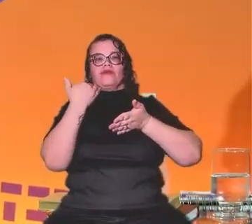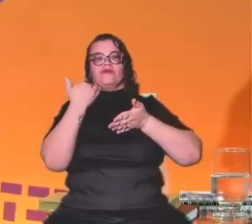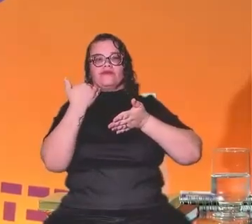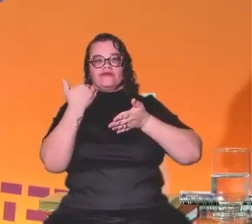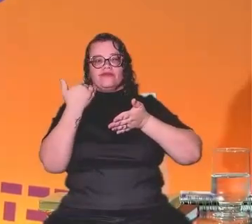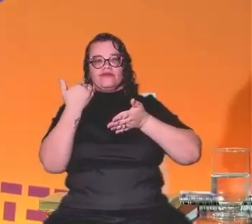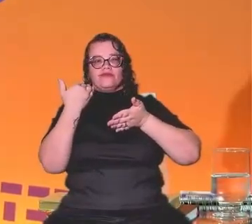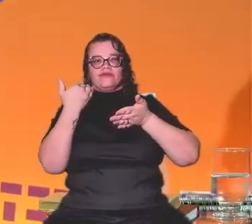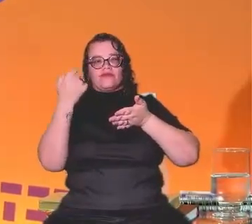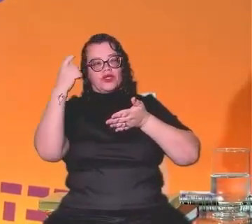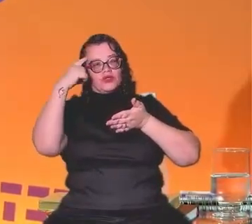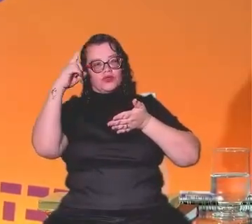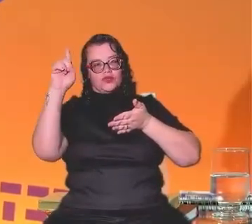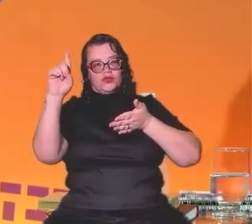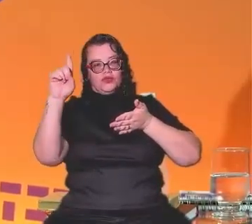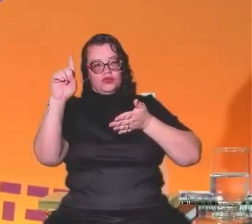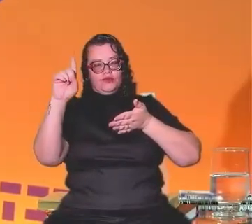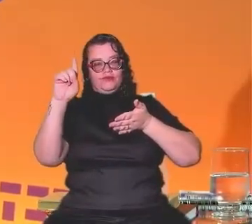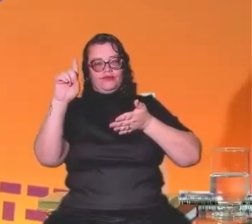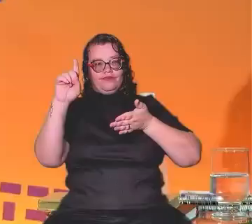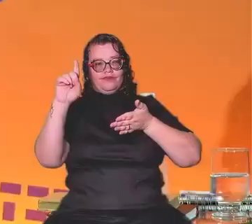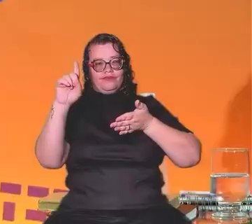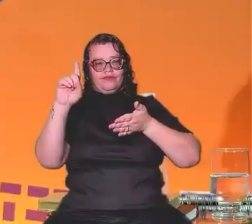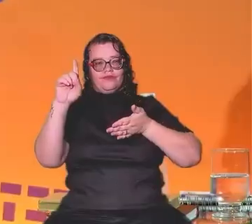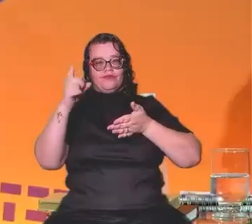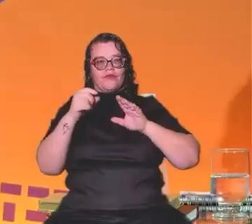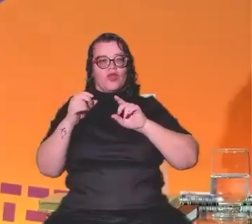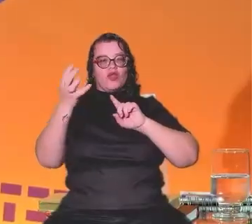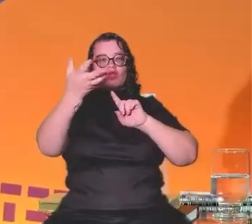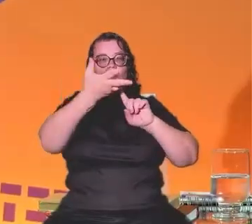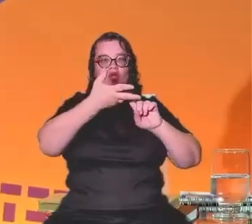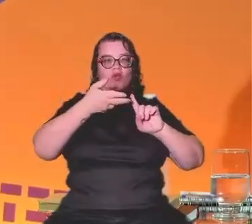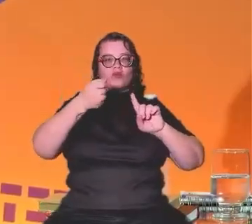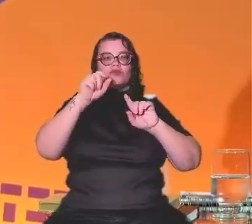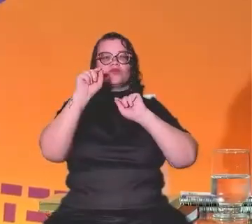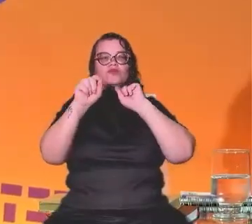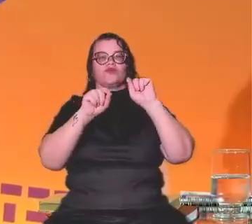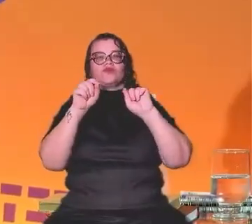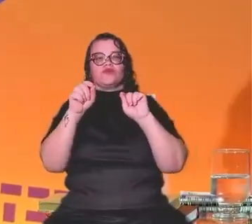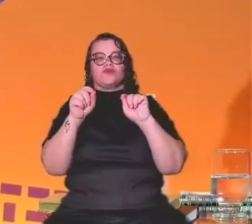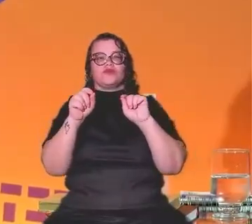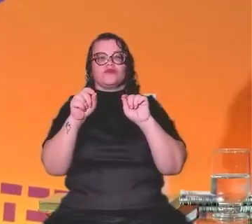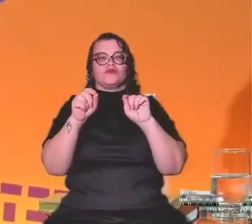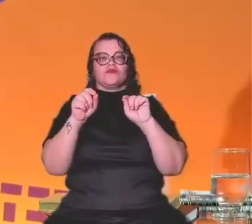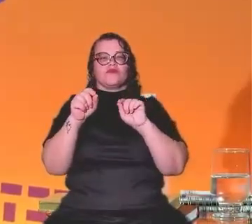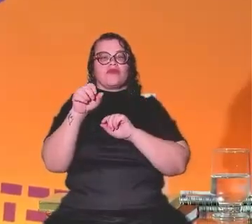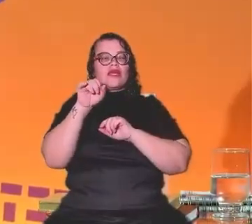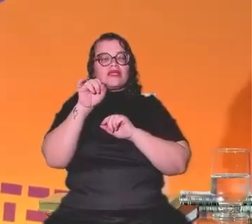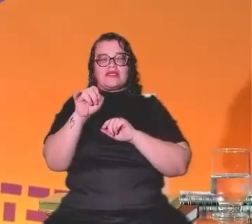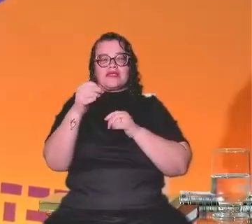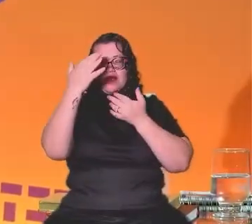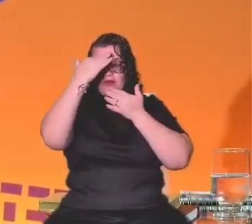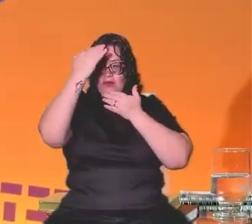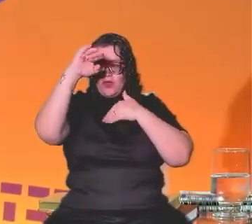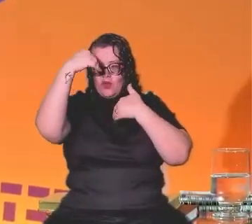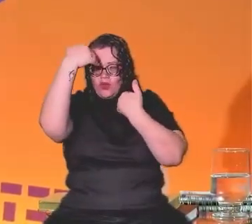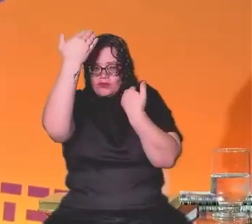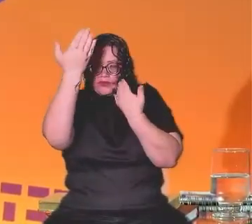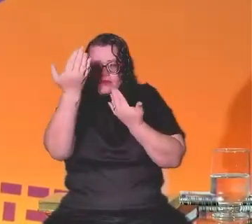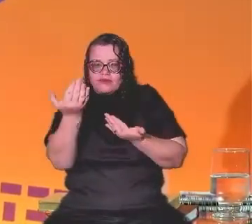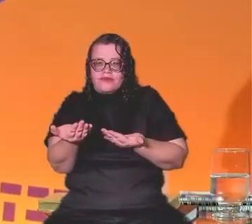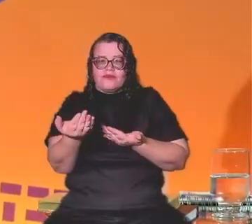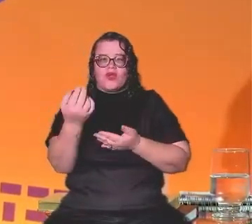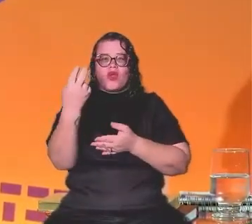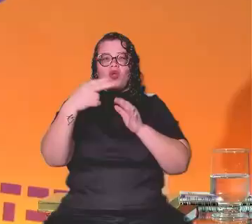toa estamos aqui, eu queria trazer essa obra que diz o seguinte: e se reverenciássemos,